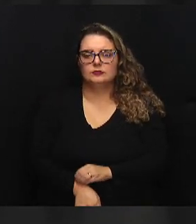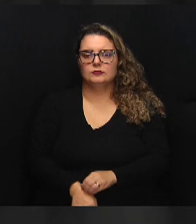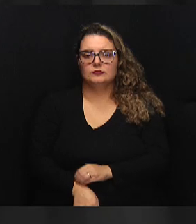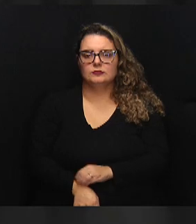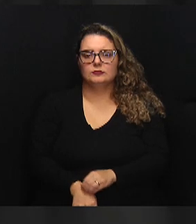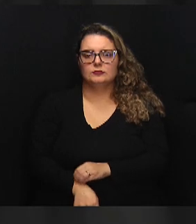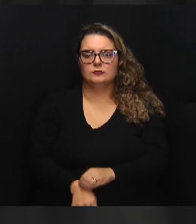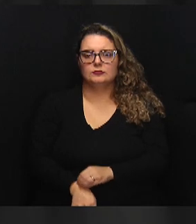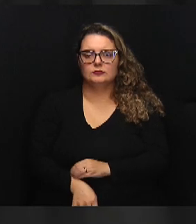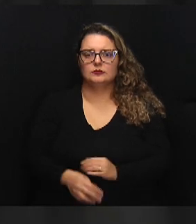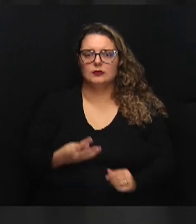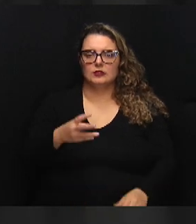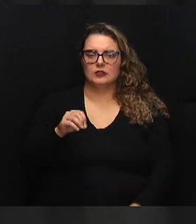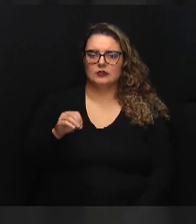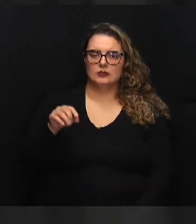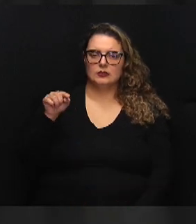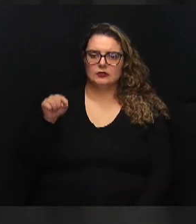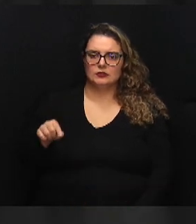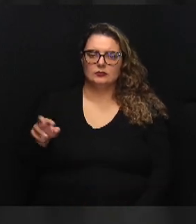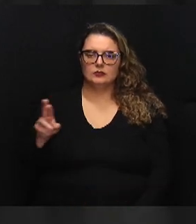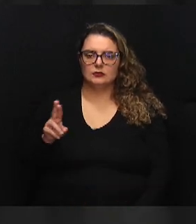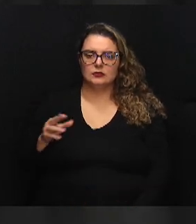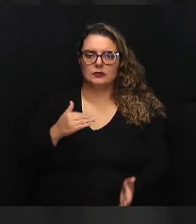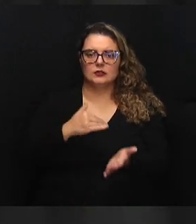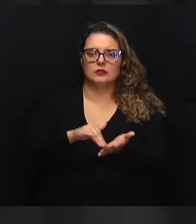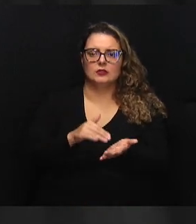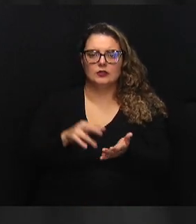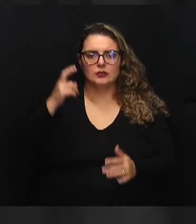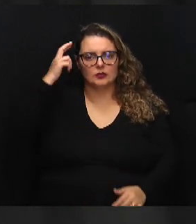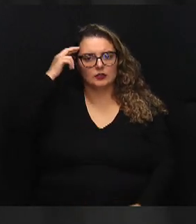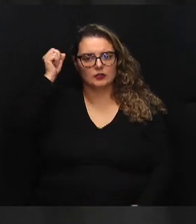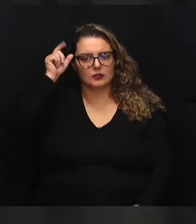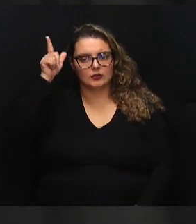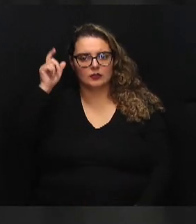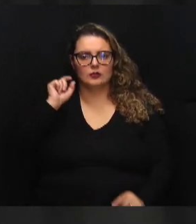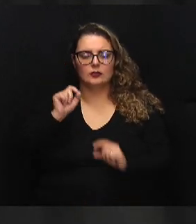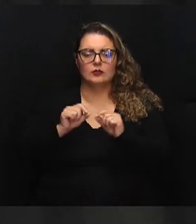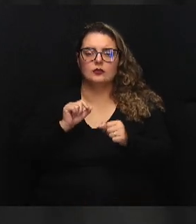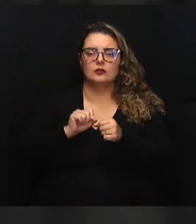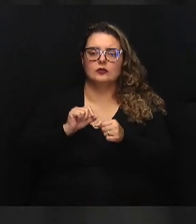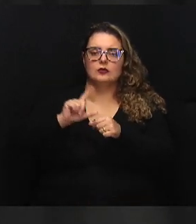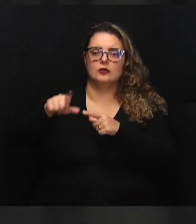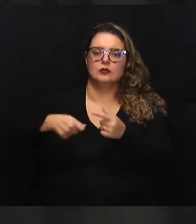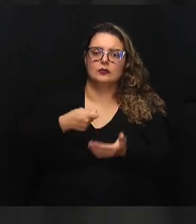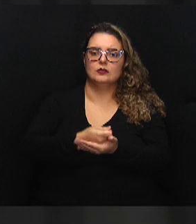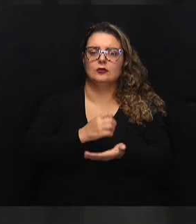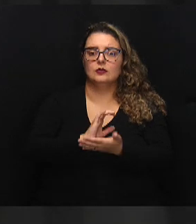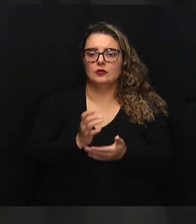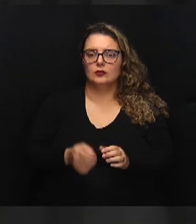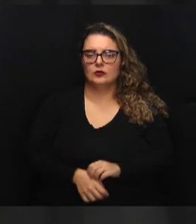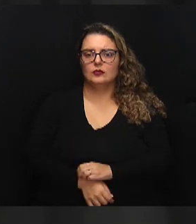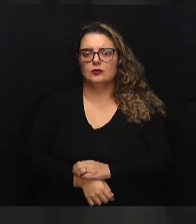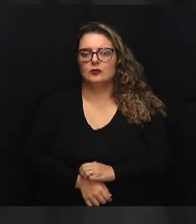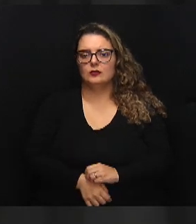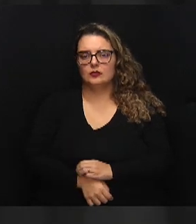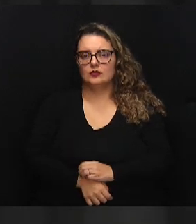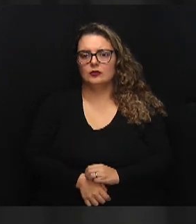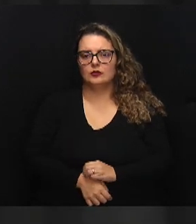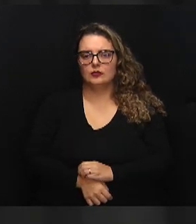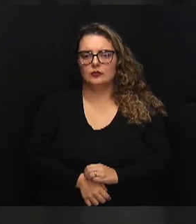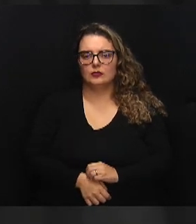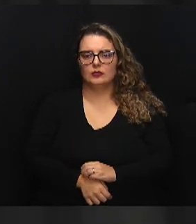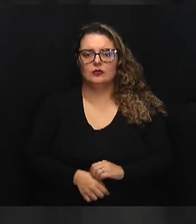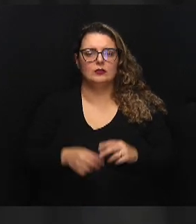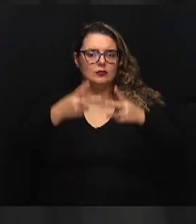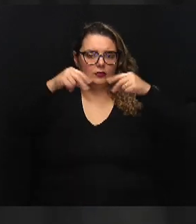300 mil reais na Secretaria de Cultura. O que eu faço com essas emendas? Tem muita, agora, por exemplo... Festa